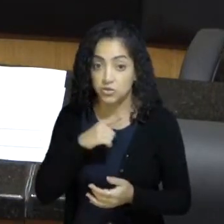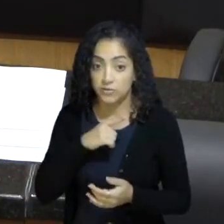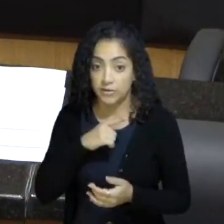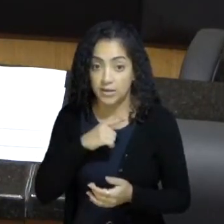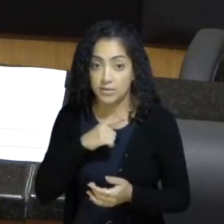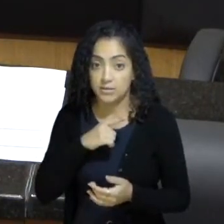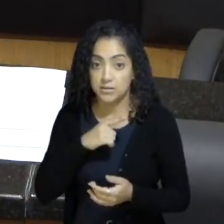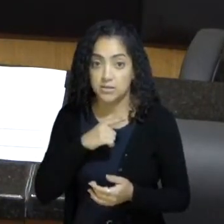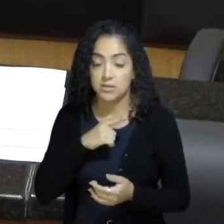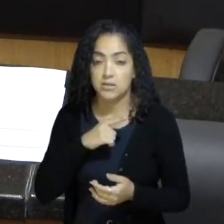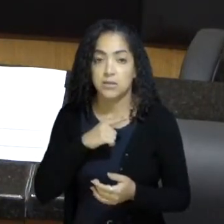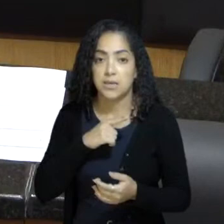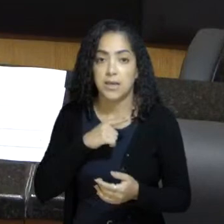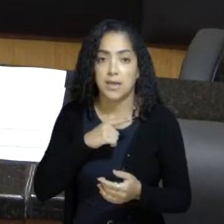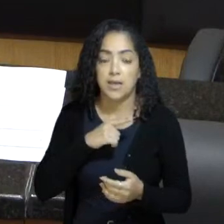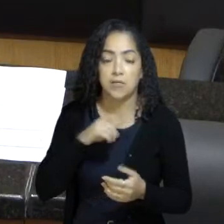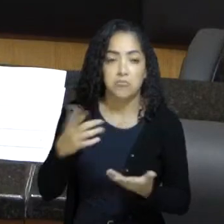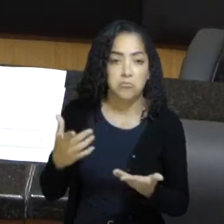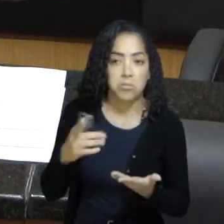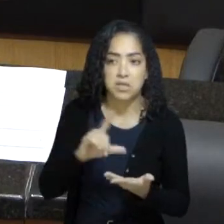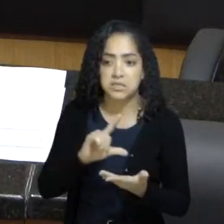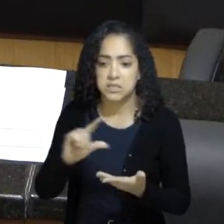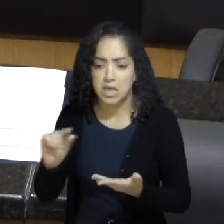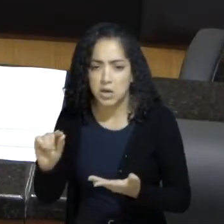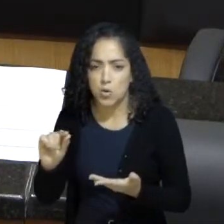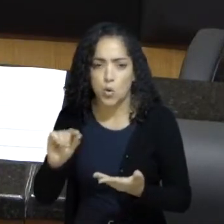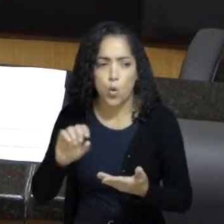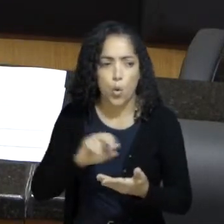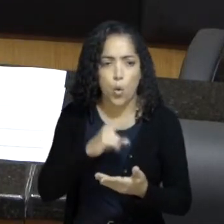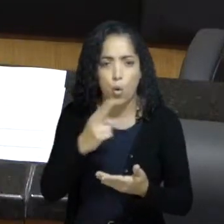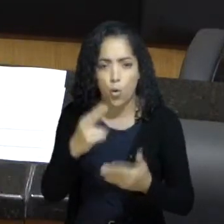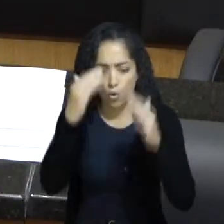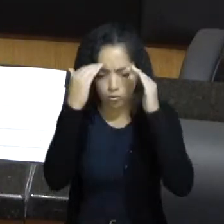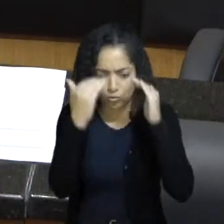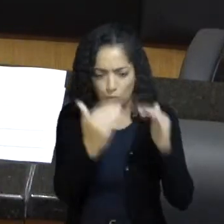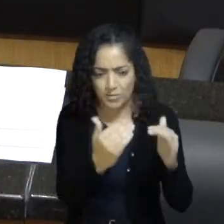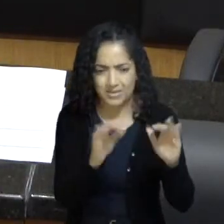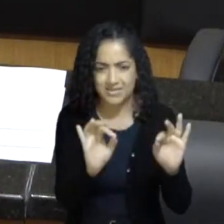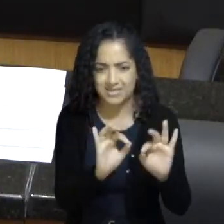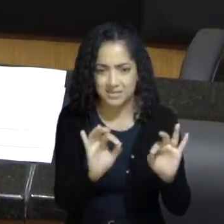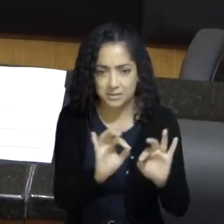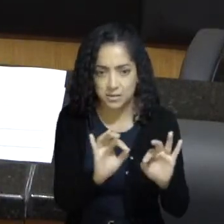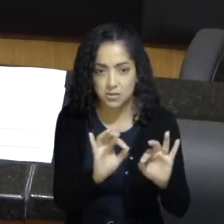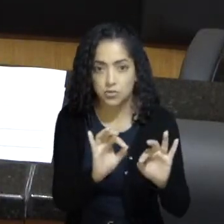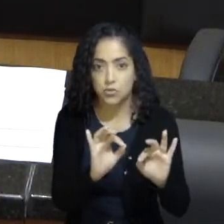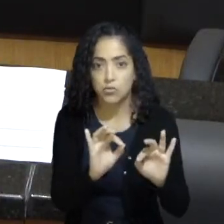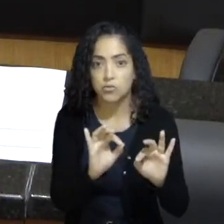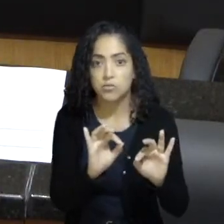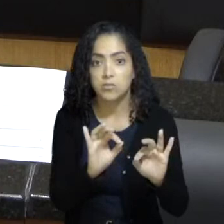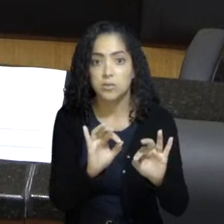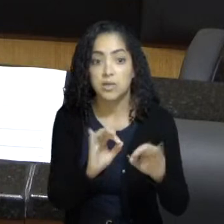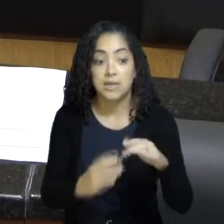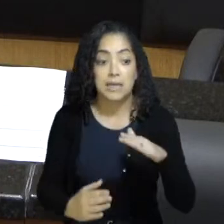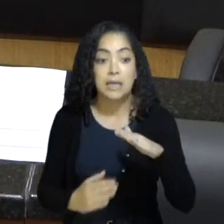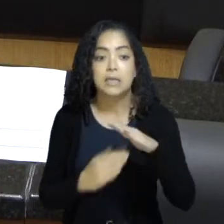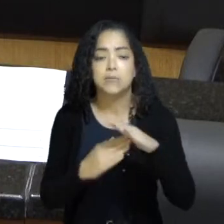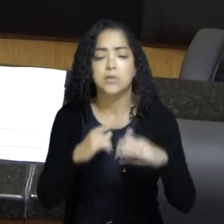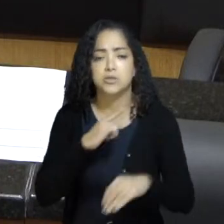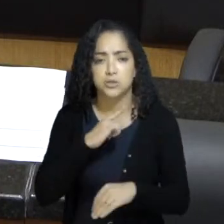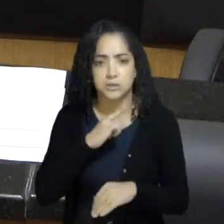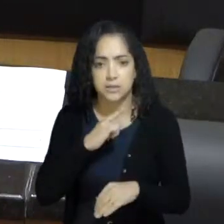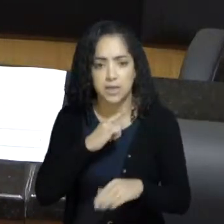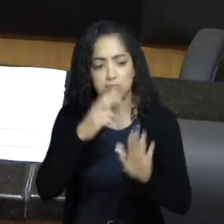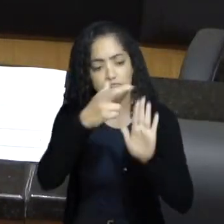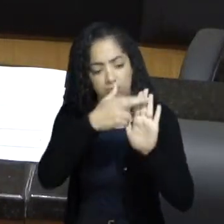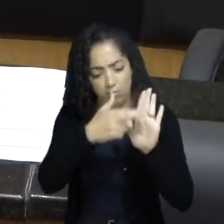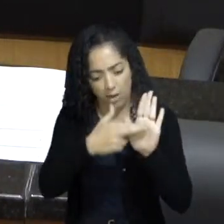saída se houvesse qualquer desobediência desobediência que fosse colocado os limites Aonde que